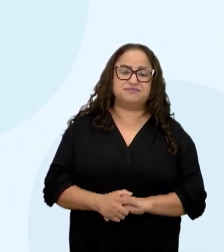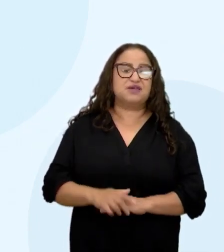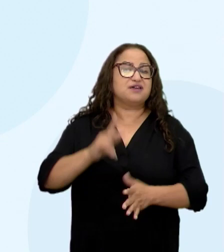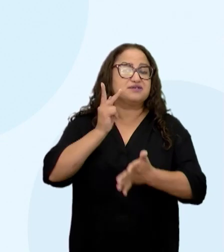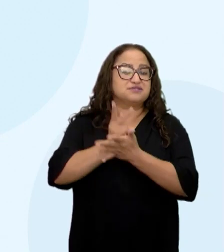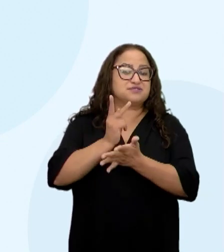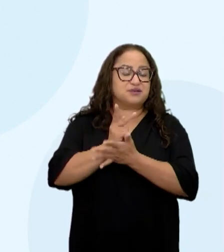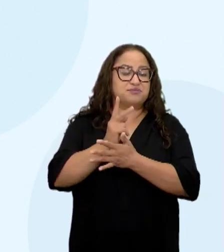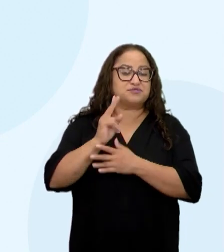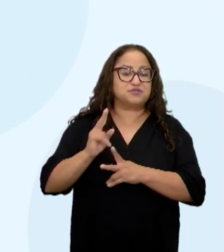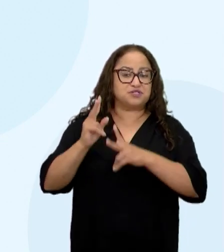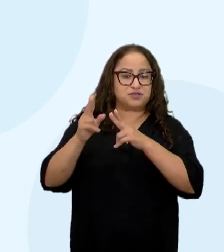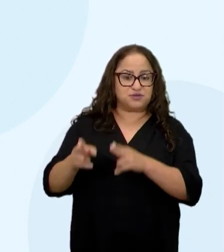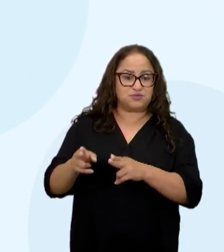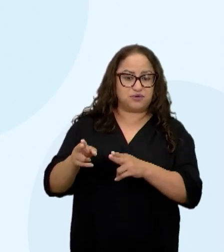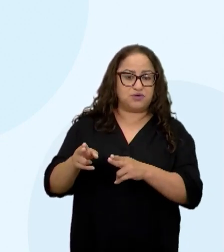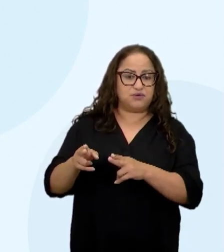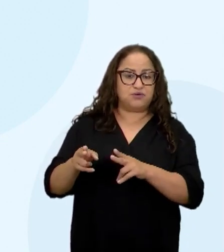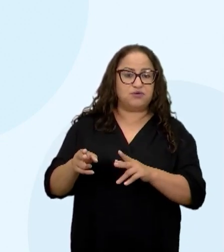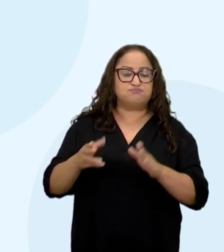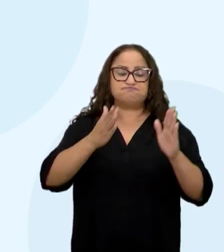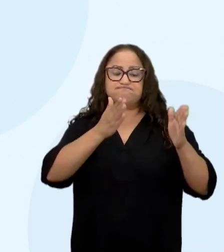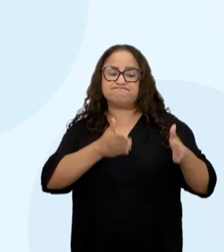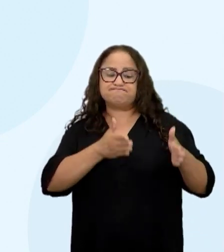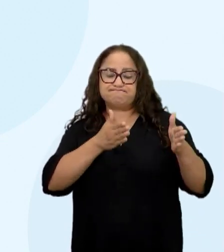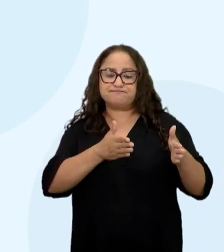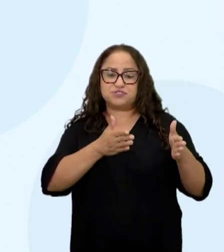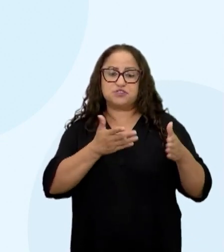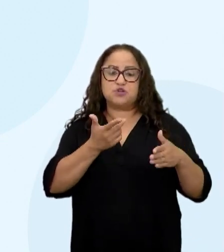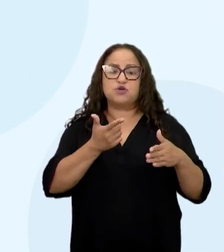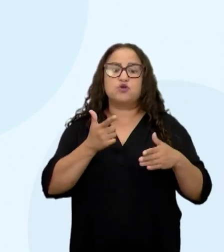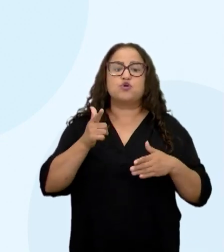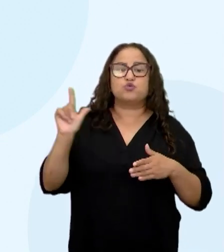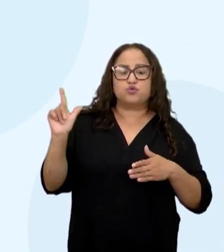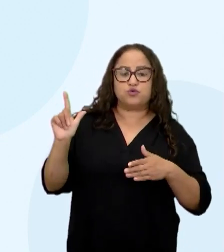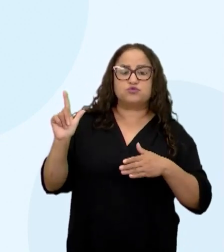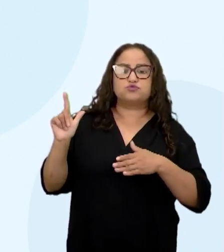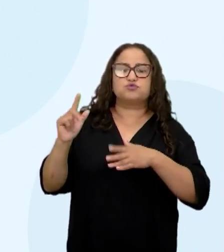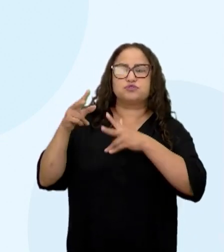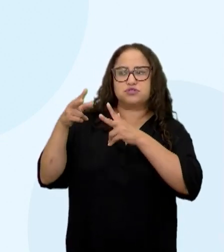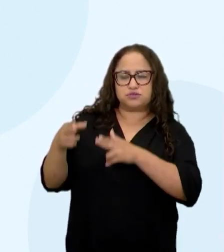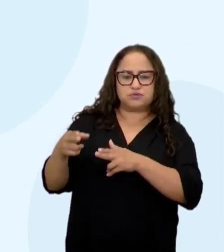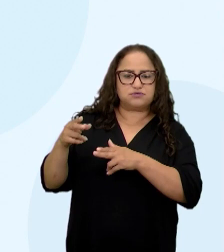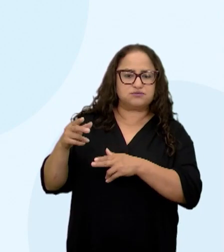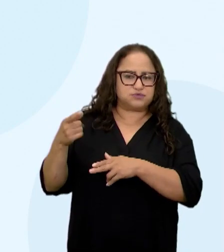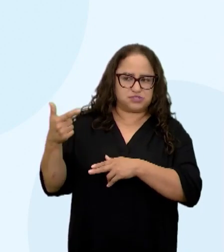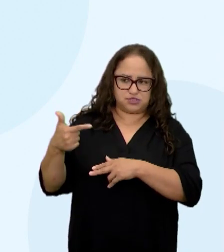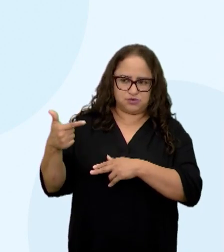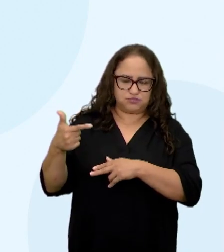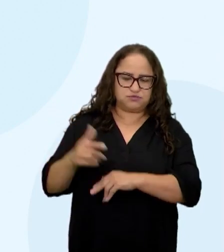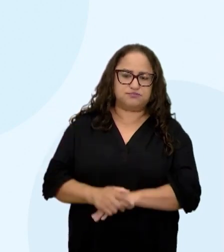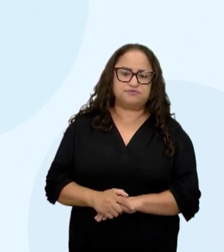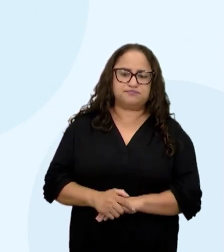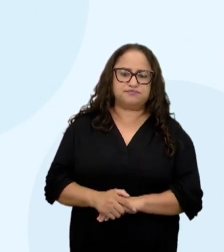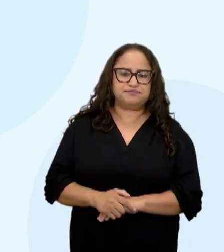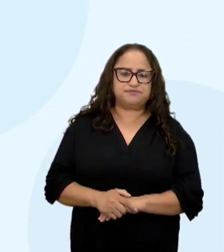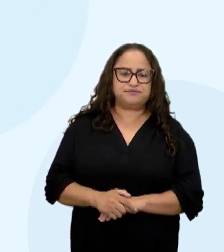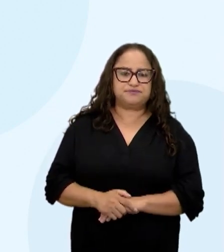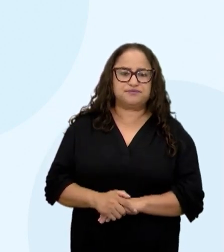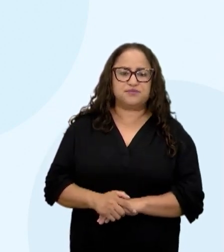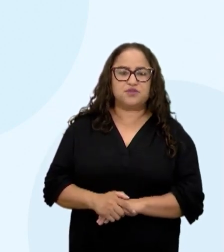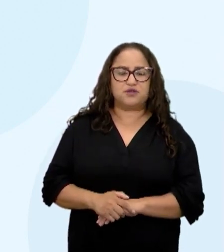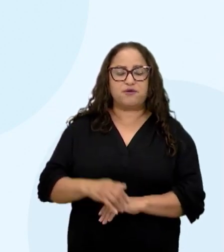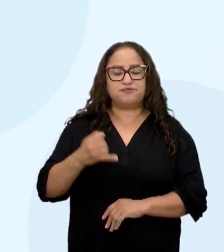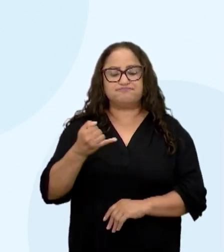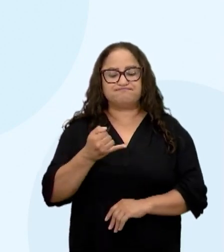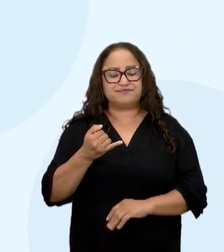sempre aqui vai ser igual um primeiro lado aqui ó e o outro número o seu Ah tá certo e o número